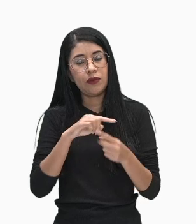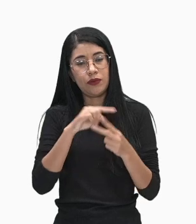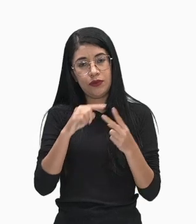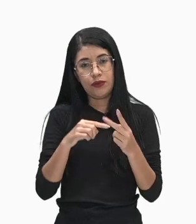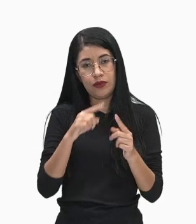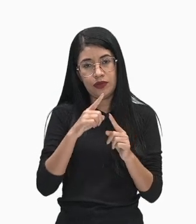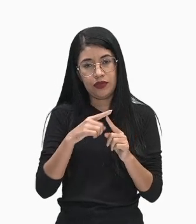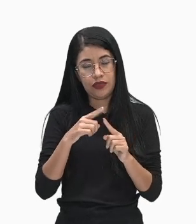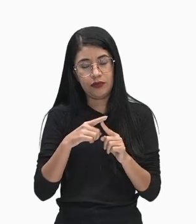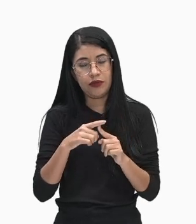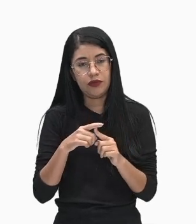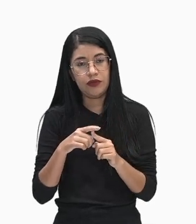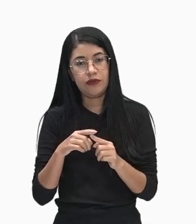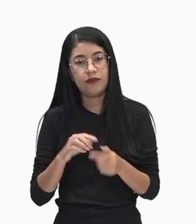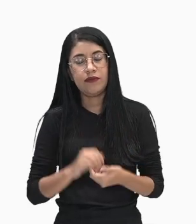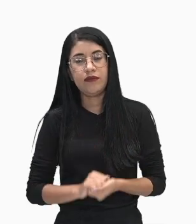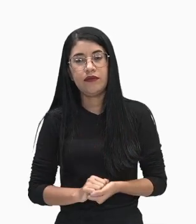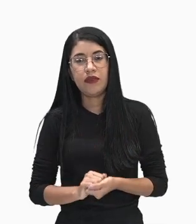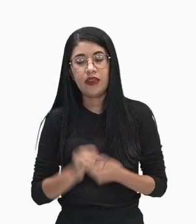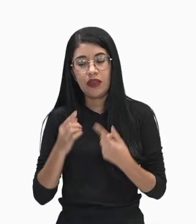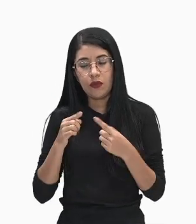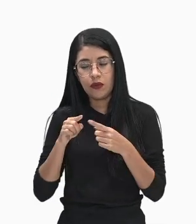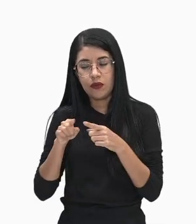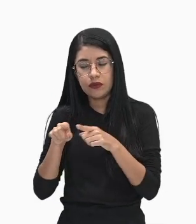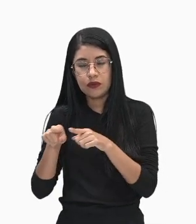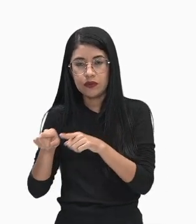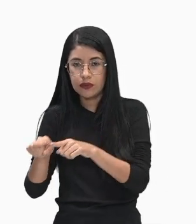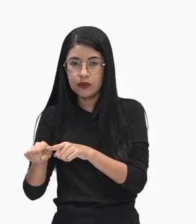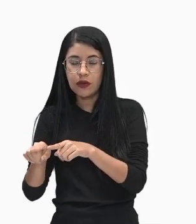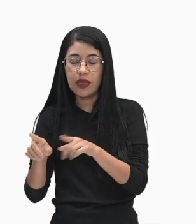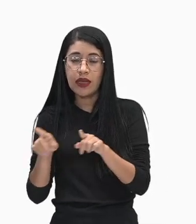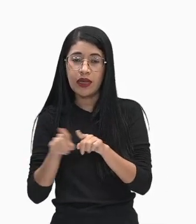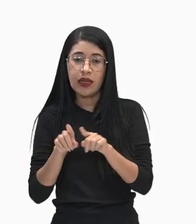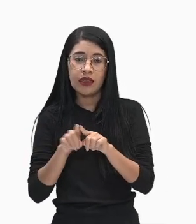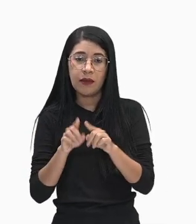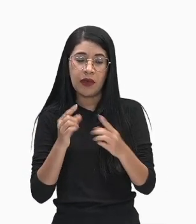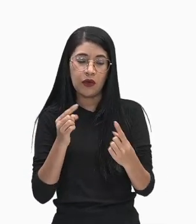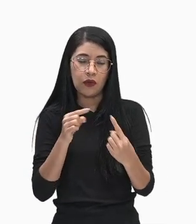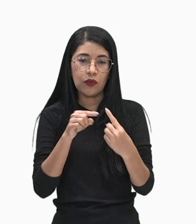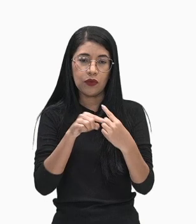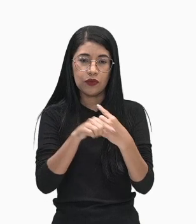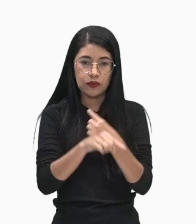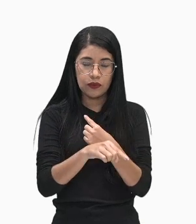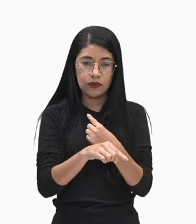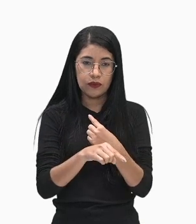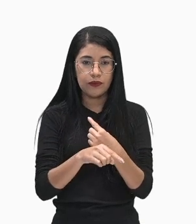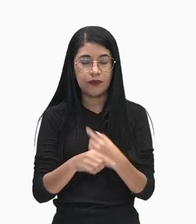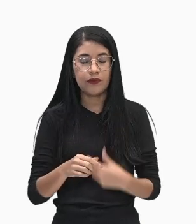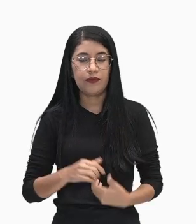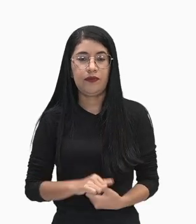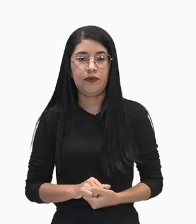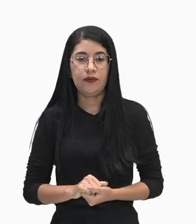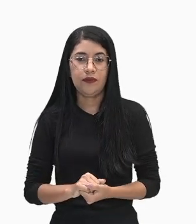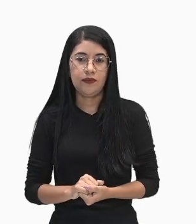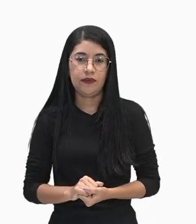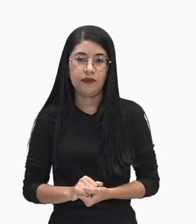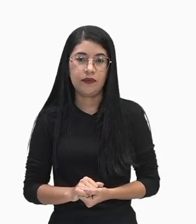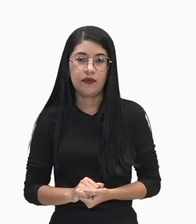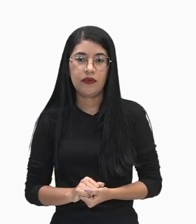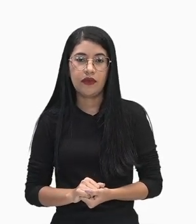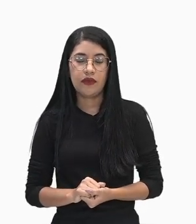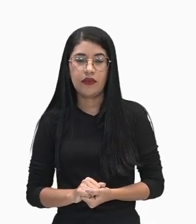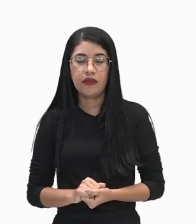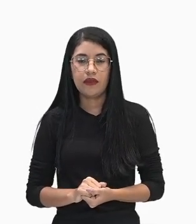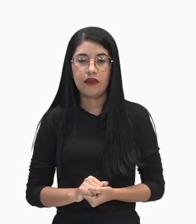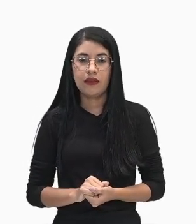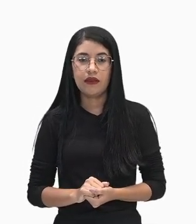é o mesmo sentido do campo elétrico gerador, e a gente vai ter o sentido real, que é o sentido contrário ao